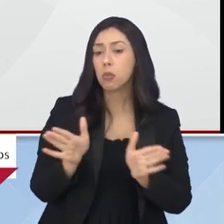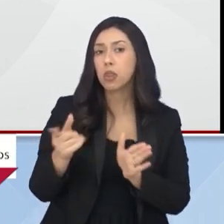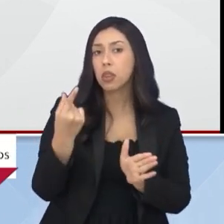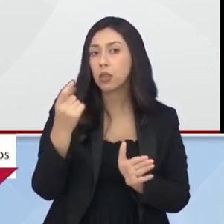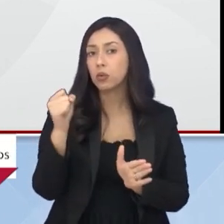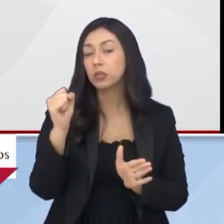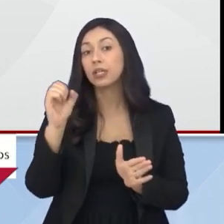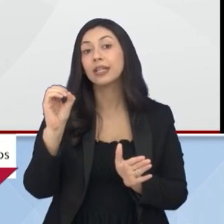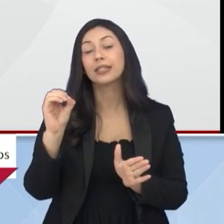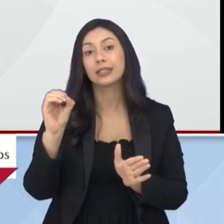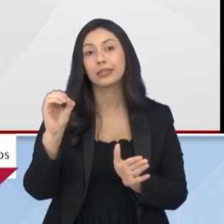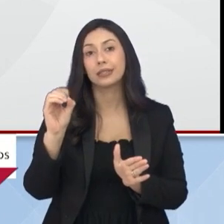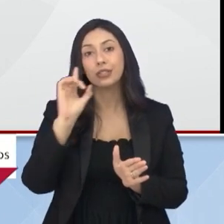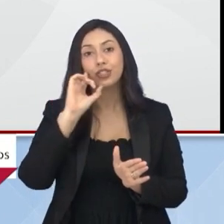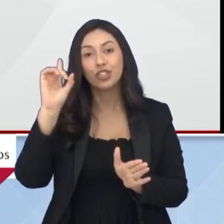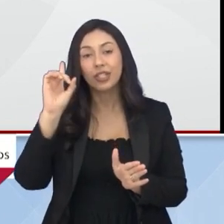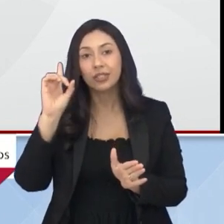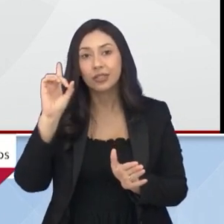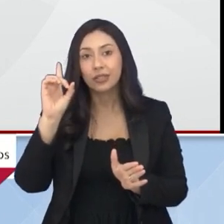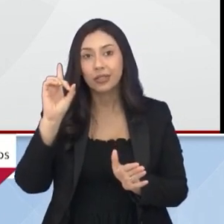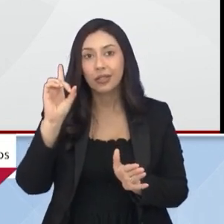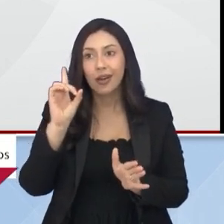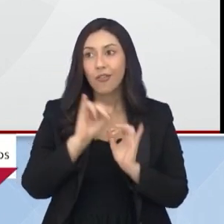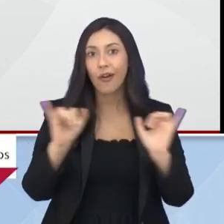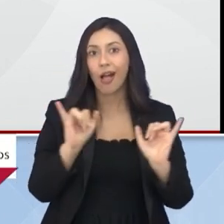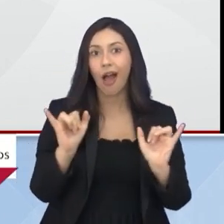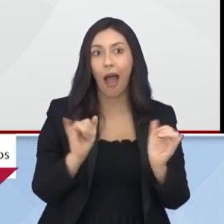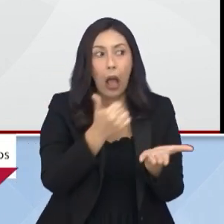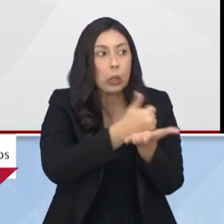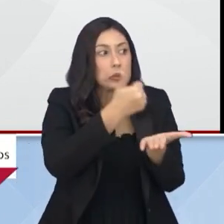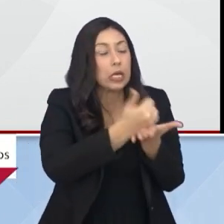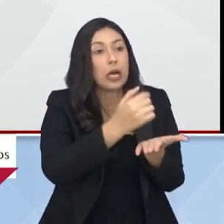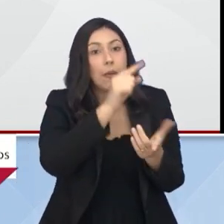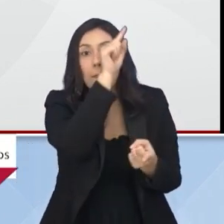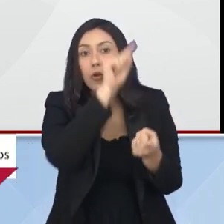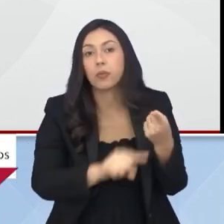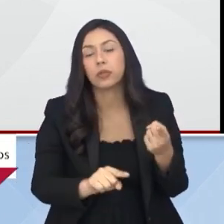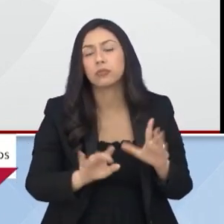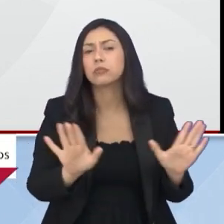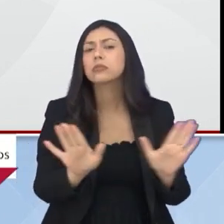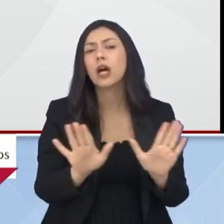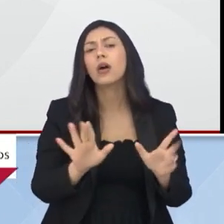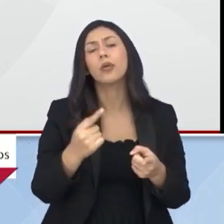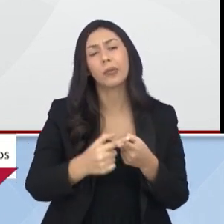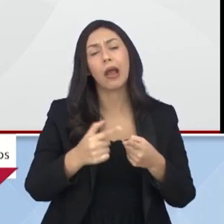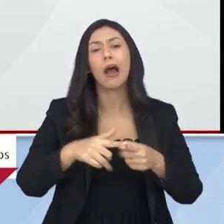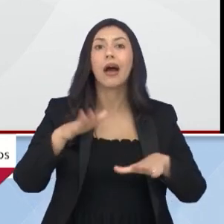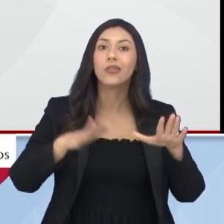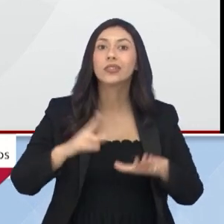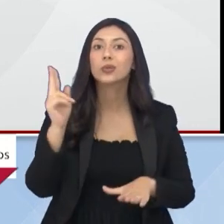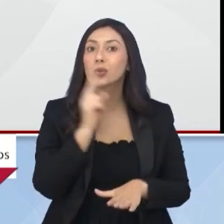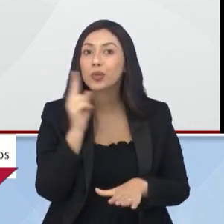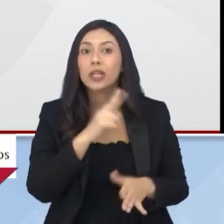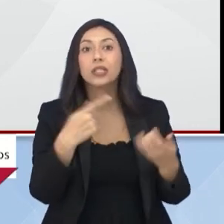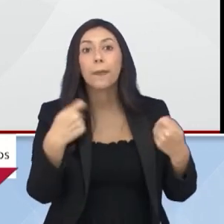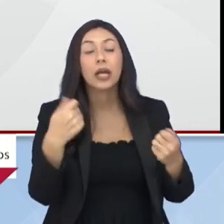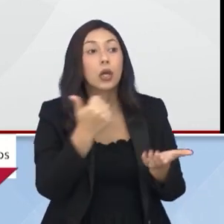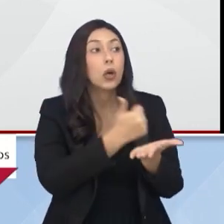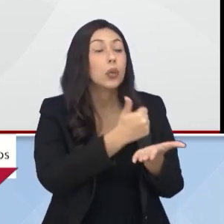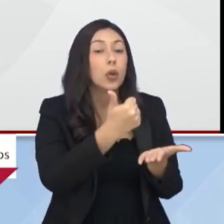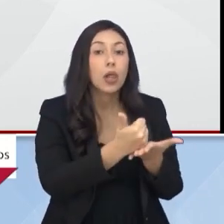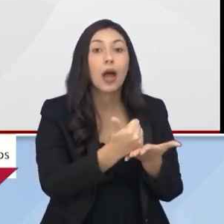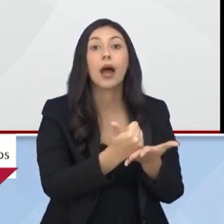pode contratar pessoas até porque situação de emergência tem muitos motoristas da